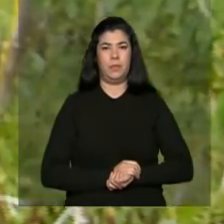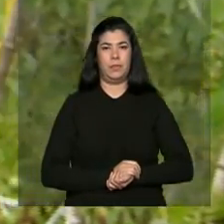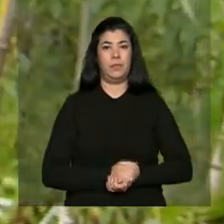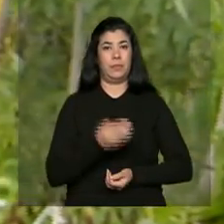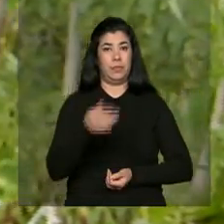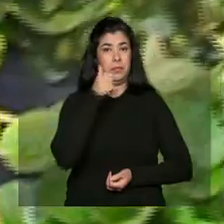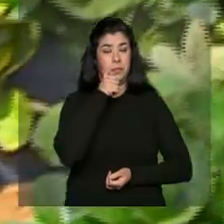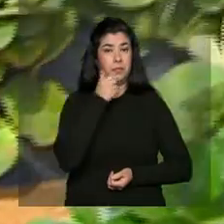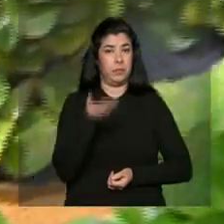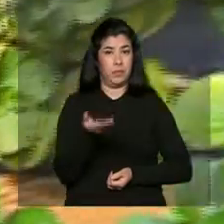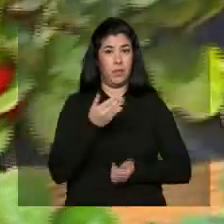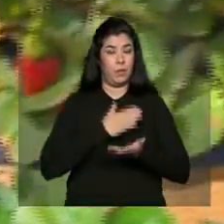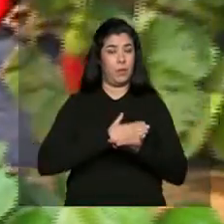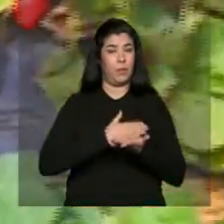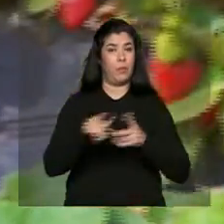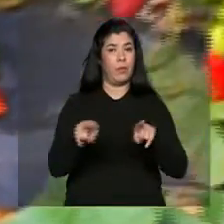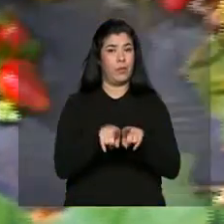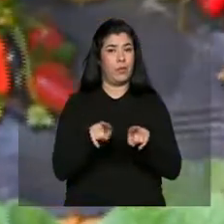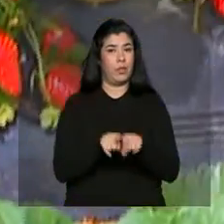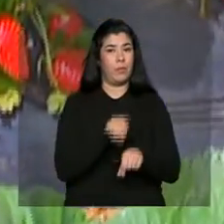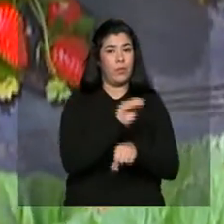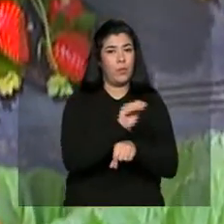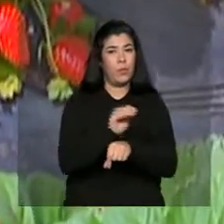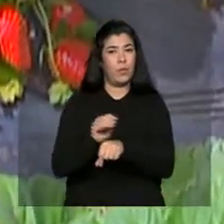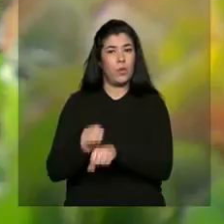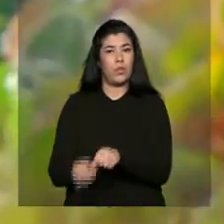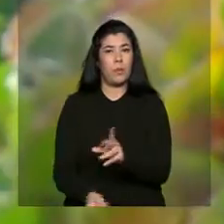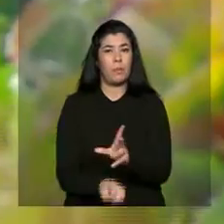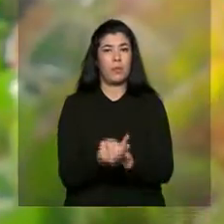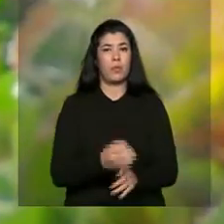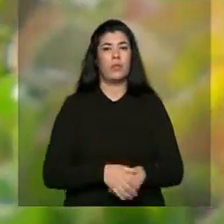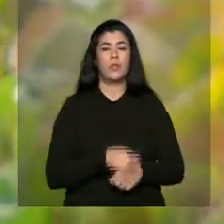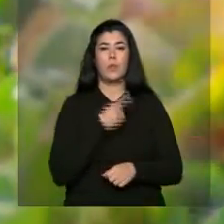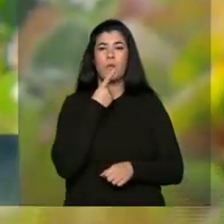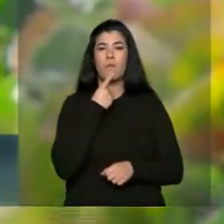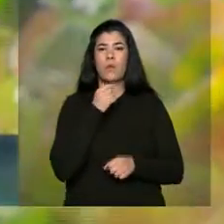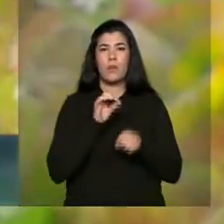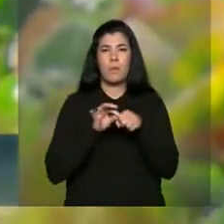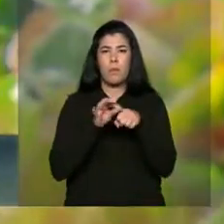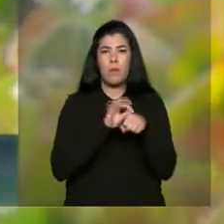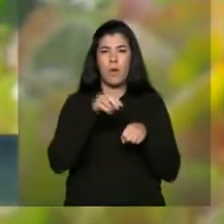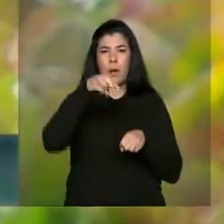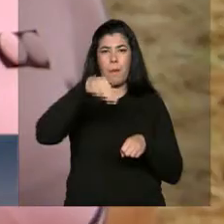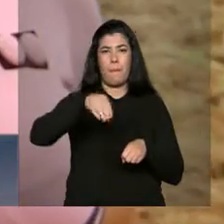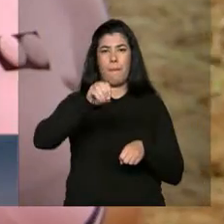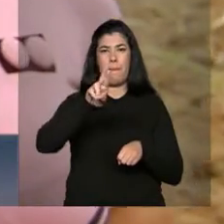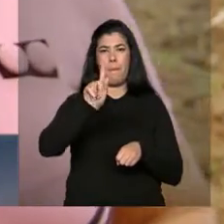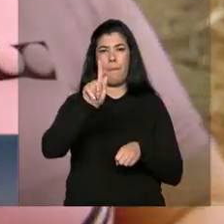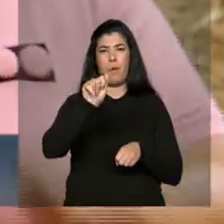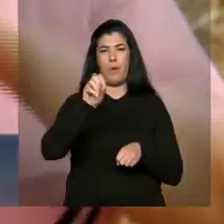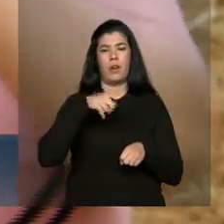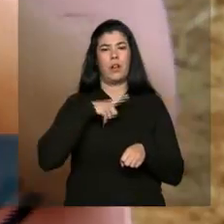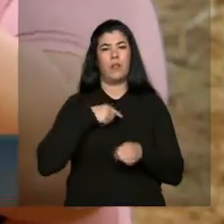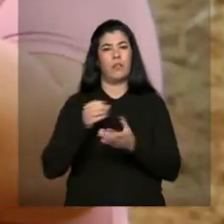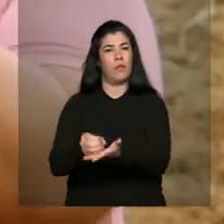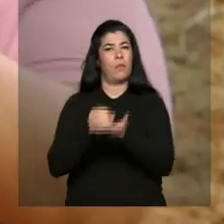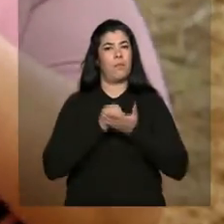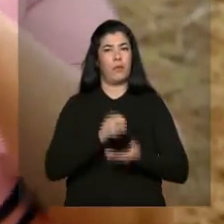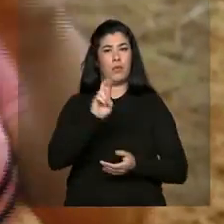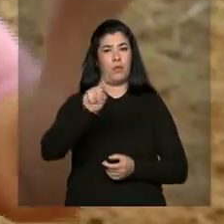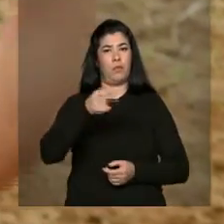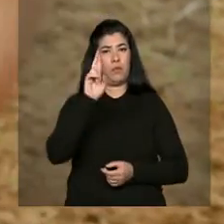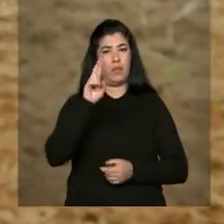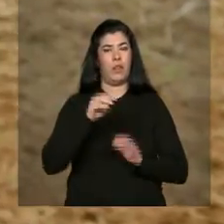Dona Natividade começou também o cultivo de morangos e contou com financiamento de R$5.000 pelo PRONAF,